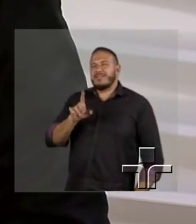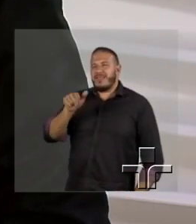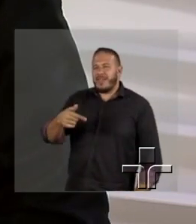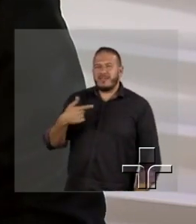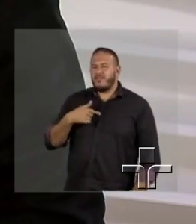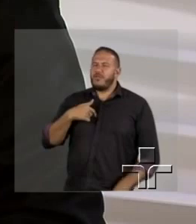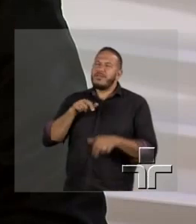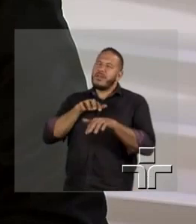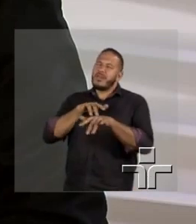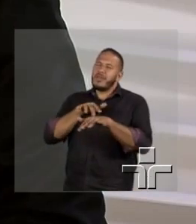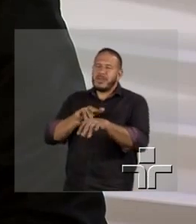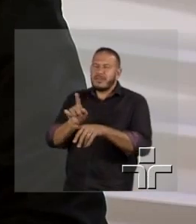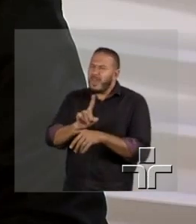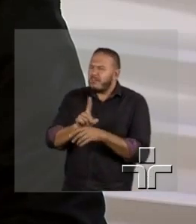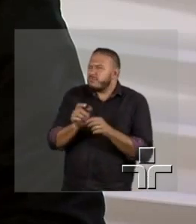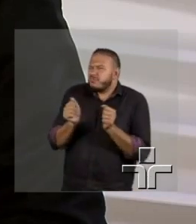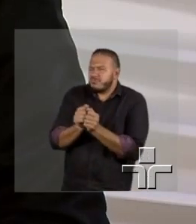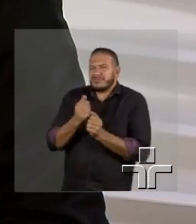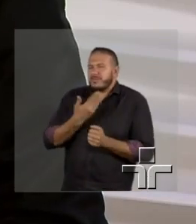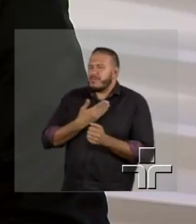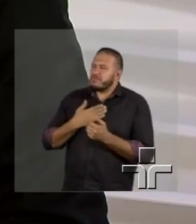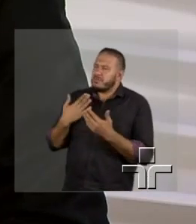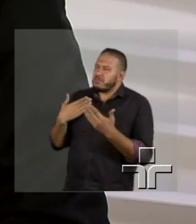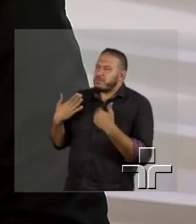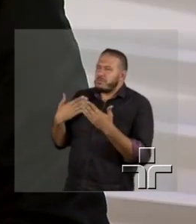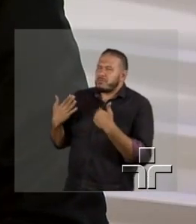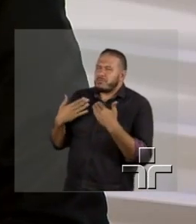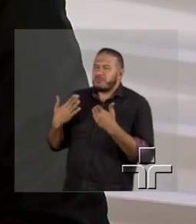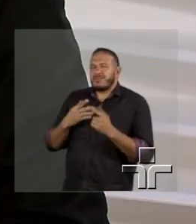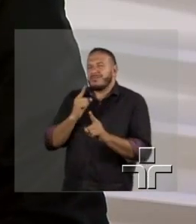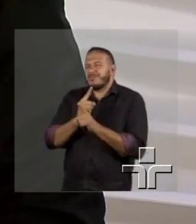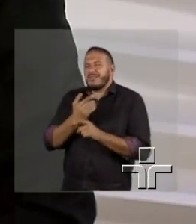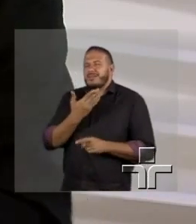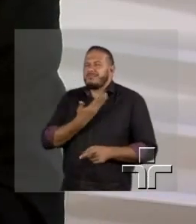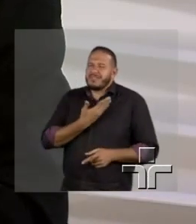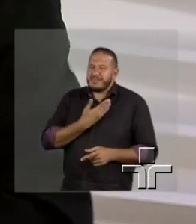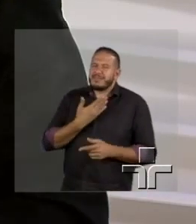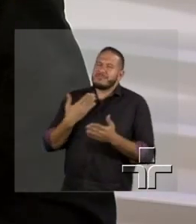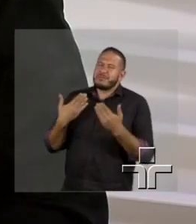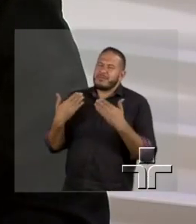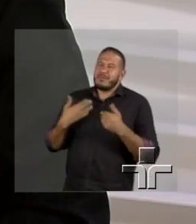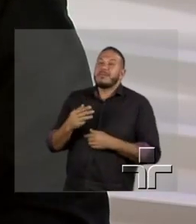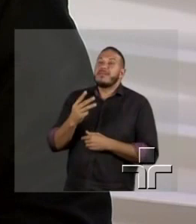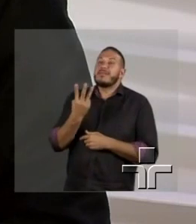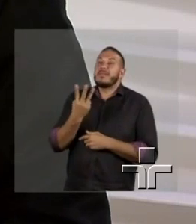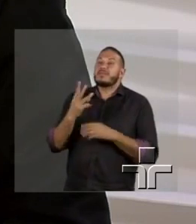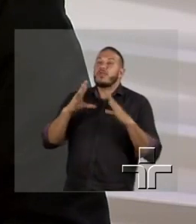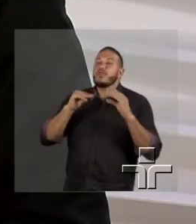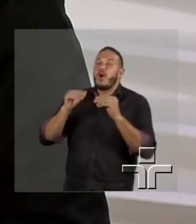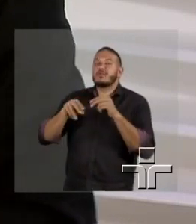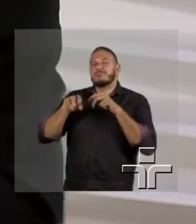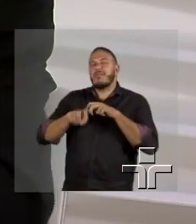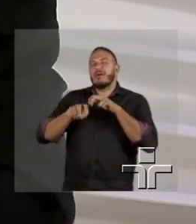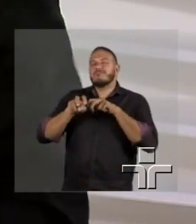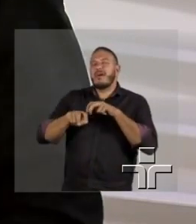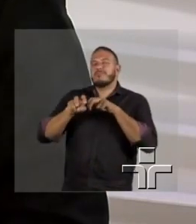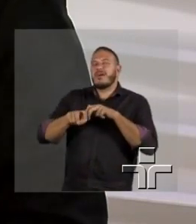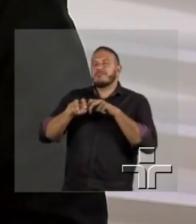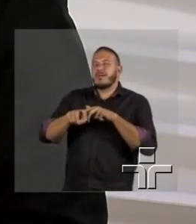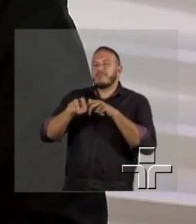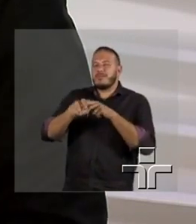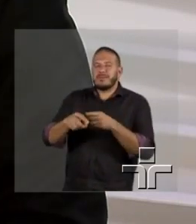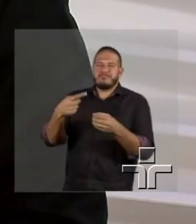Estamos de volta para a entrevista com o general Carlos Alberto dos Santos Cruz, ex-ministro-chefe da Secretaria